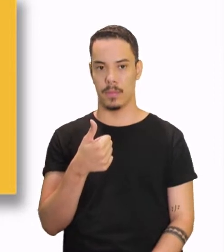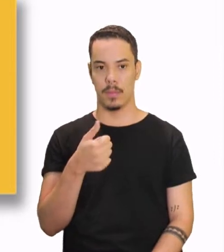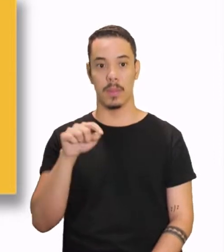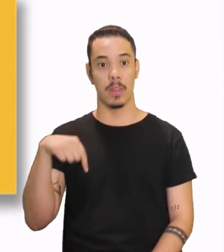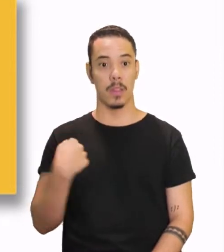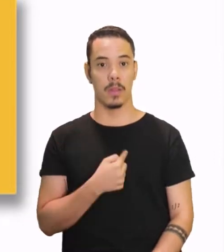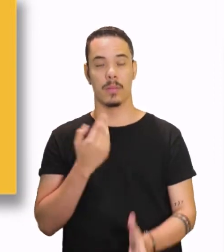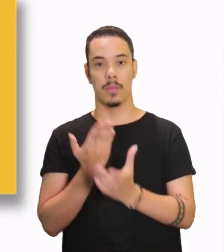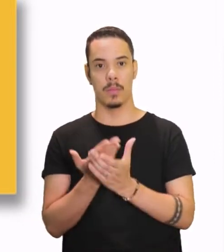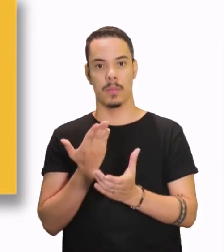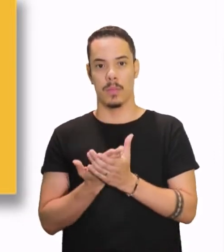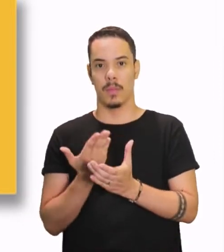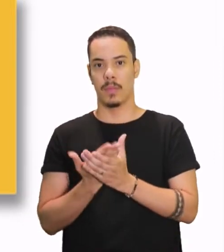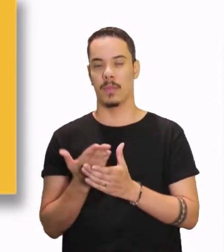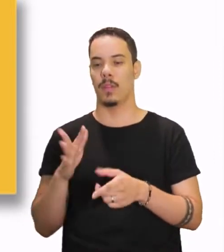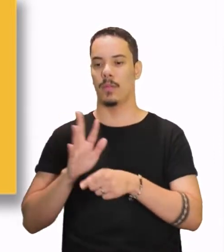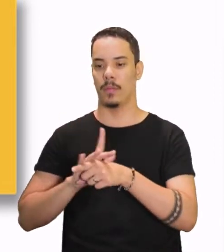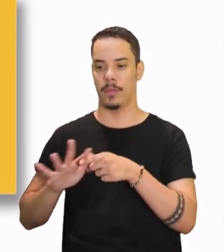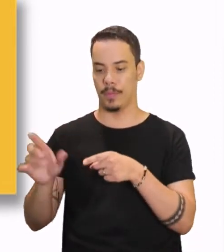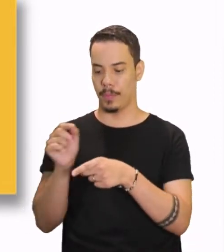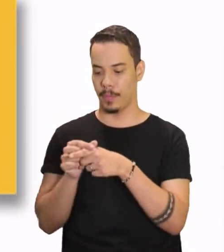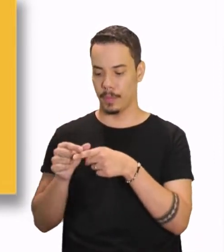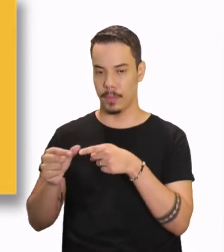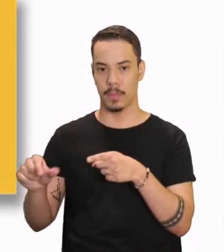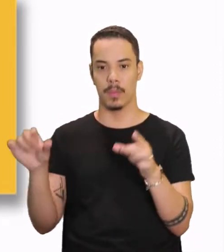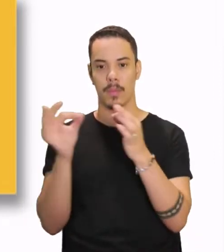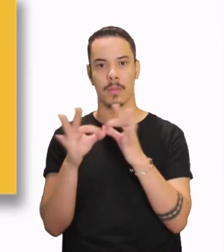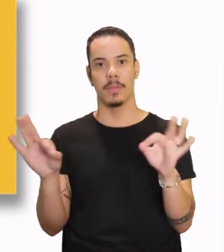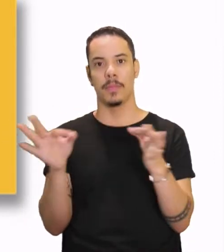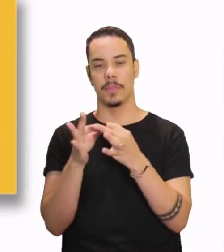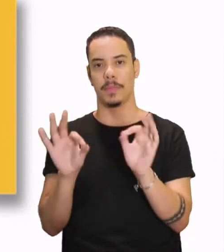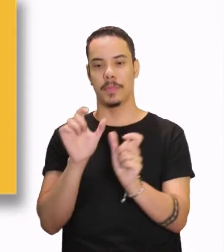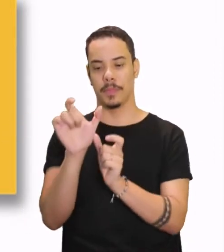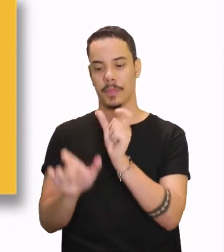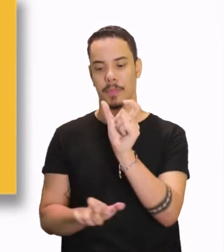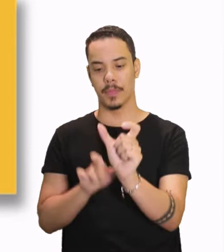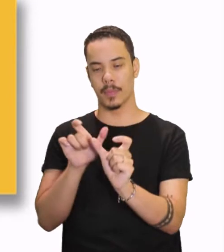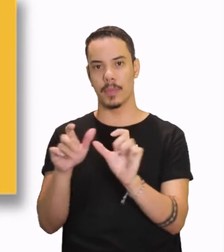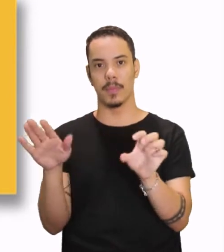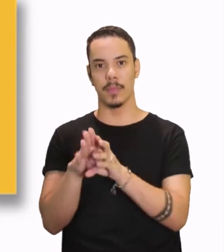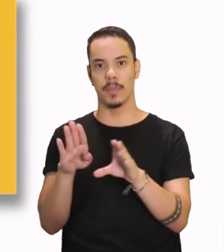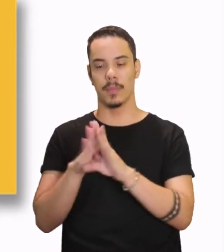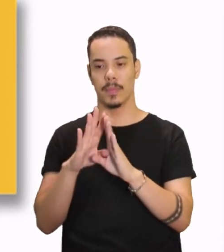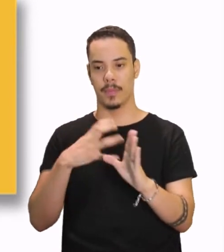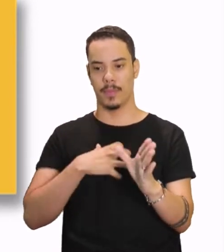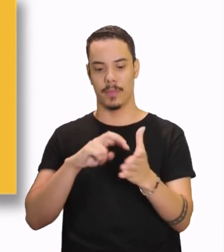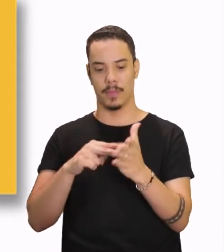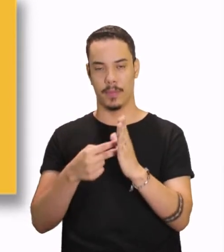gramática, né? A fonética, a fonologia, sintaxe, morfologia e semântica.